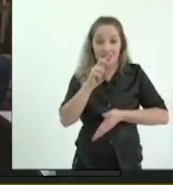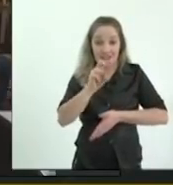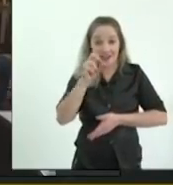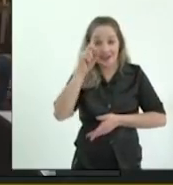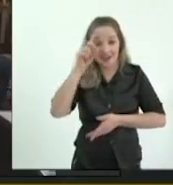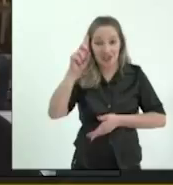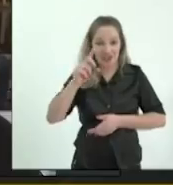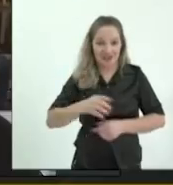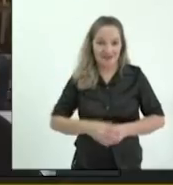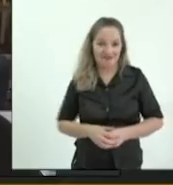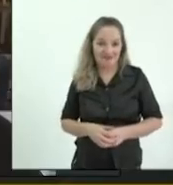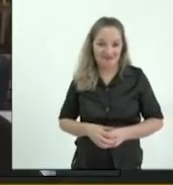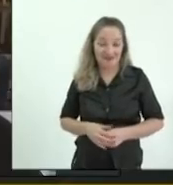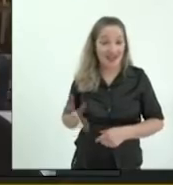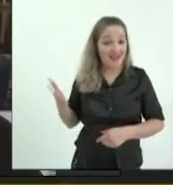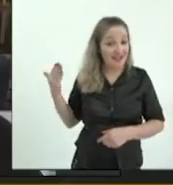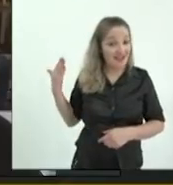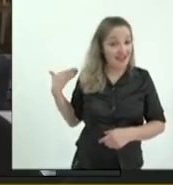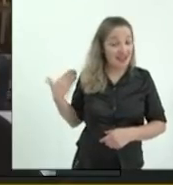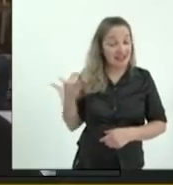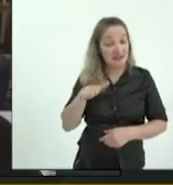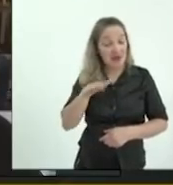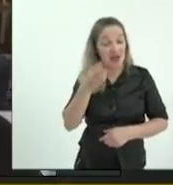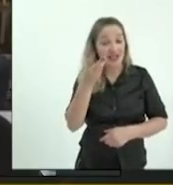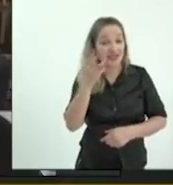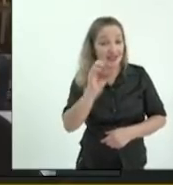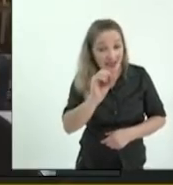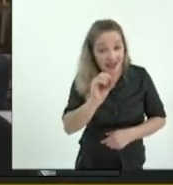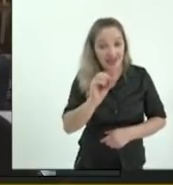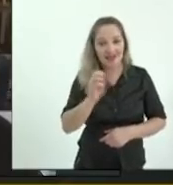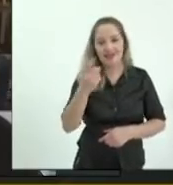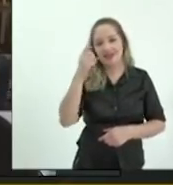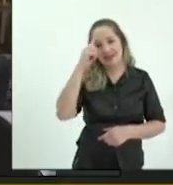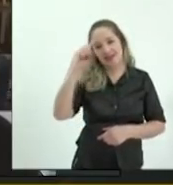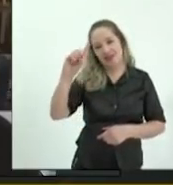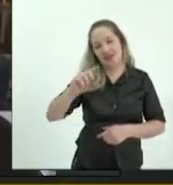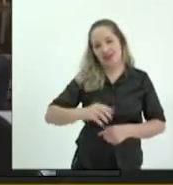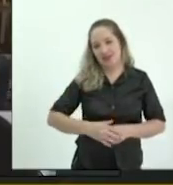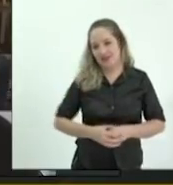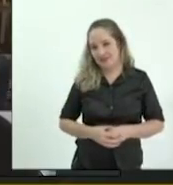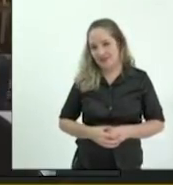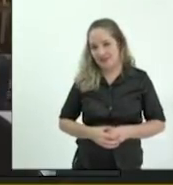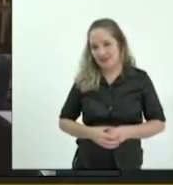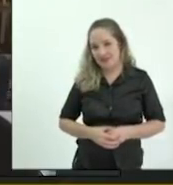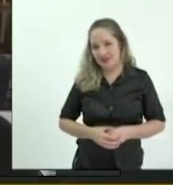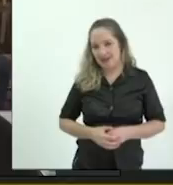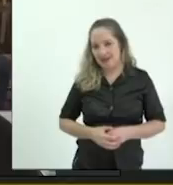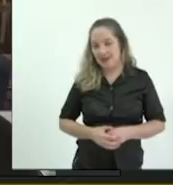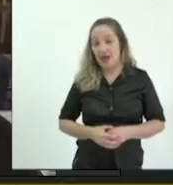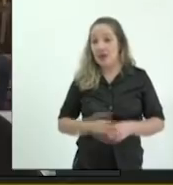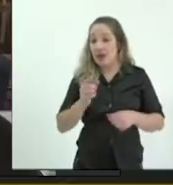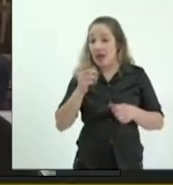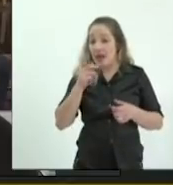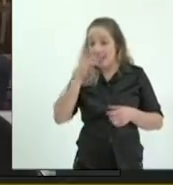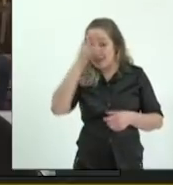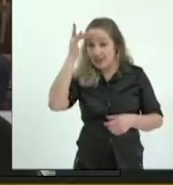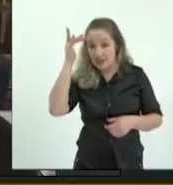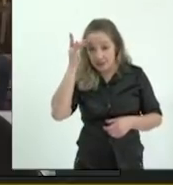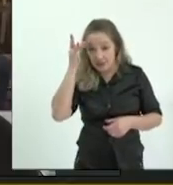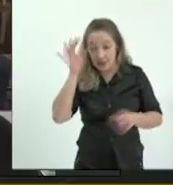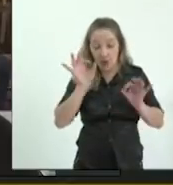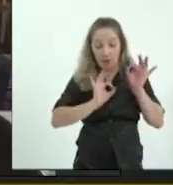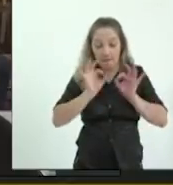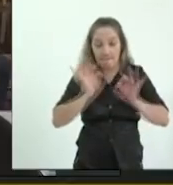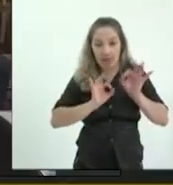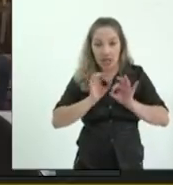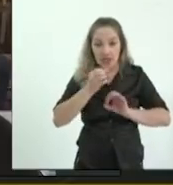mundo planejando voar daqui a uma semana, daqui a 2 semanas. Ninguém está planejando voar daqui a 6 meses. Mudou muito o perfil. E eu acho